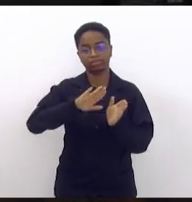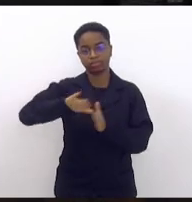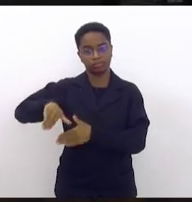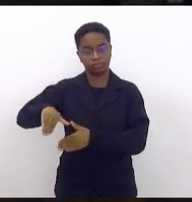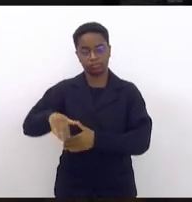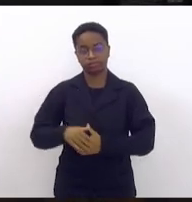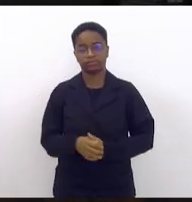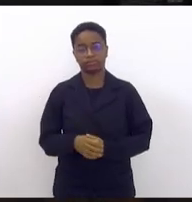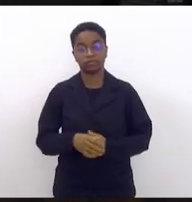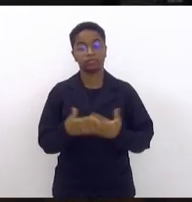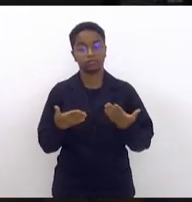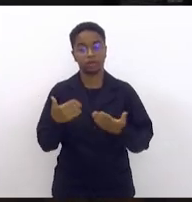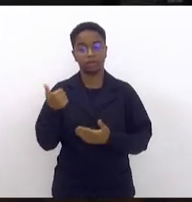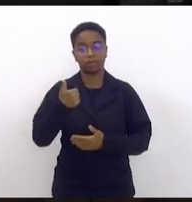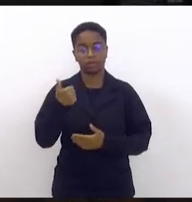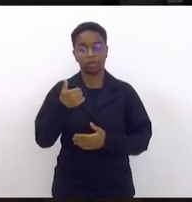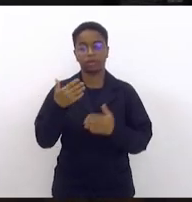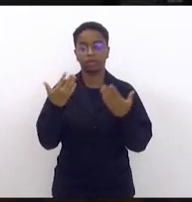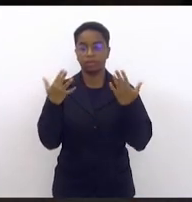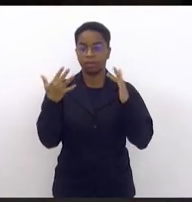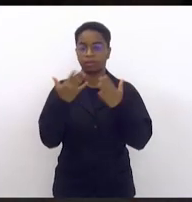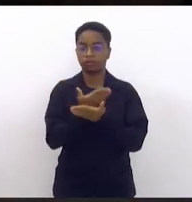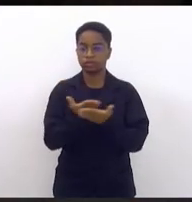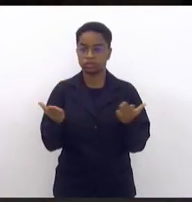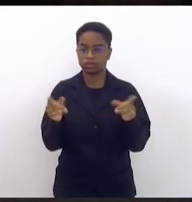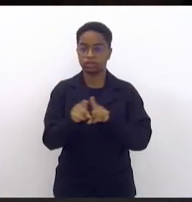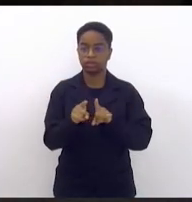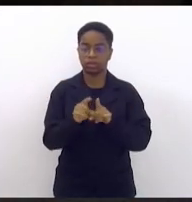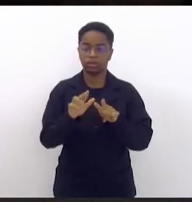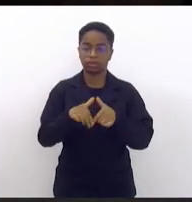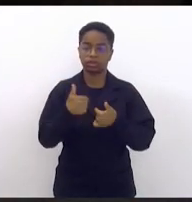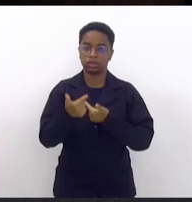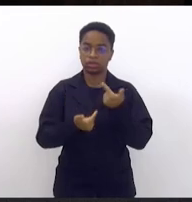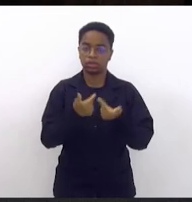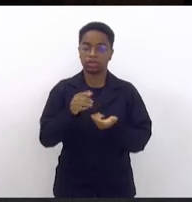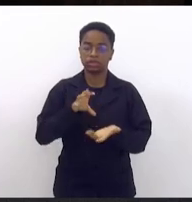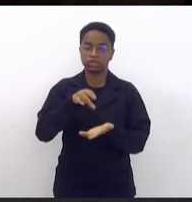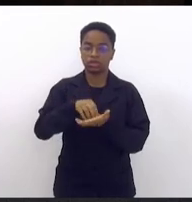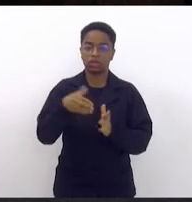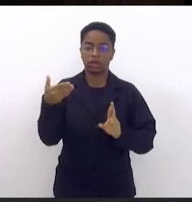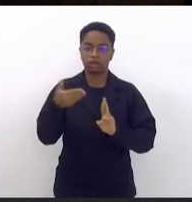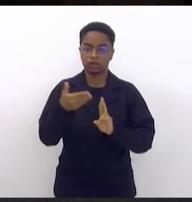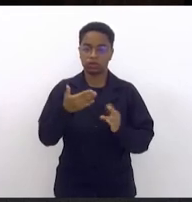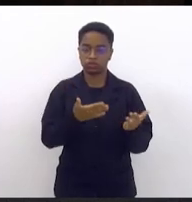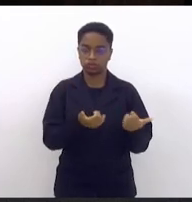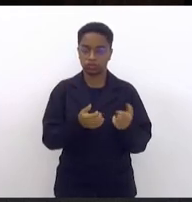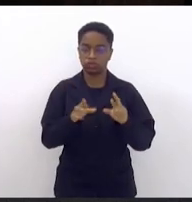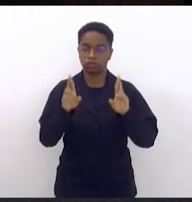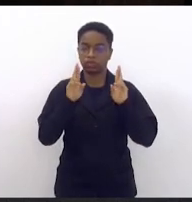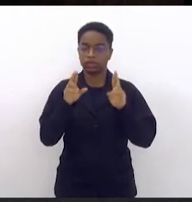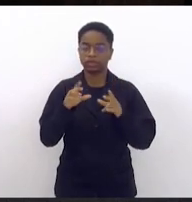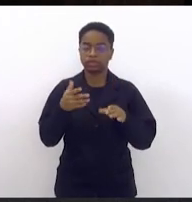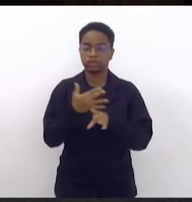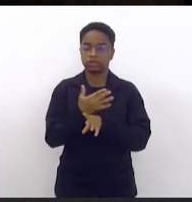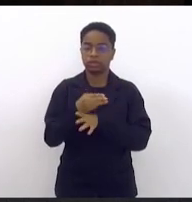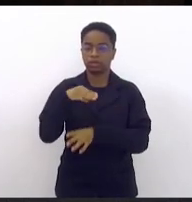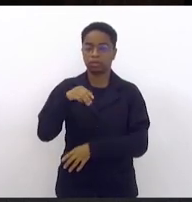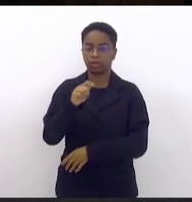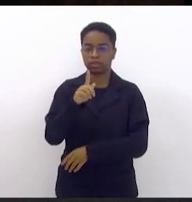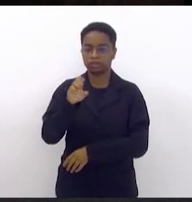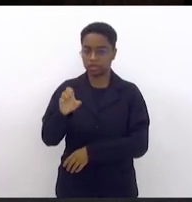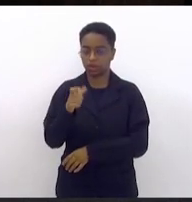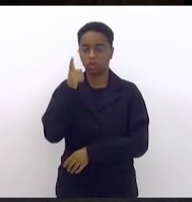parabenizar vossa excelência pelos trabalhos nos centros de referência de juventude Espero que o Município de Magé possa ser